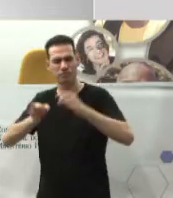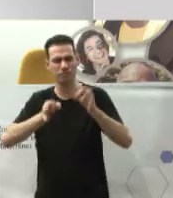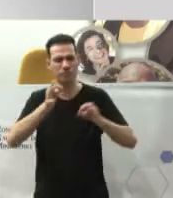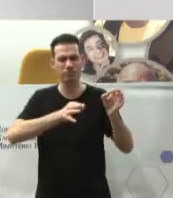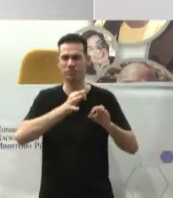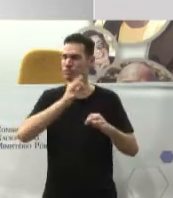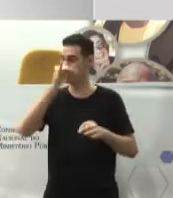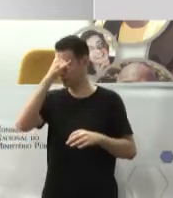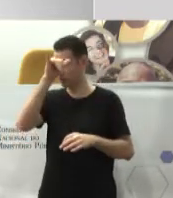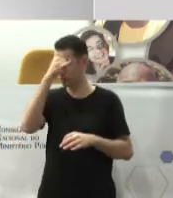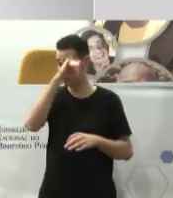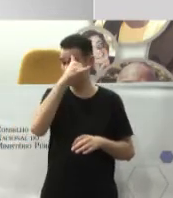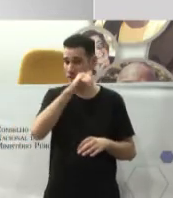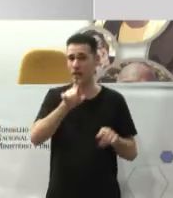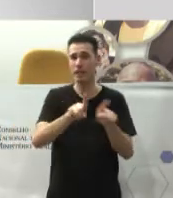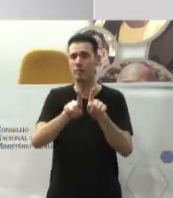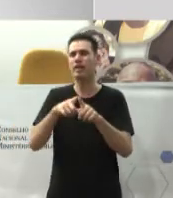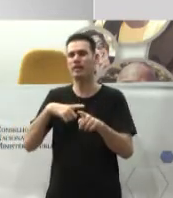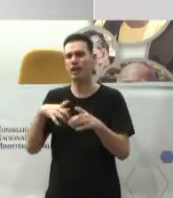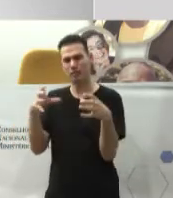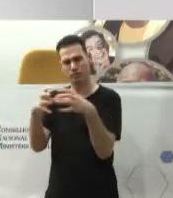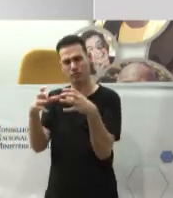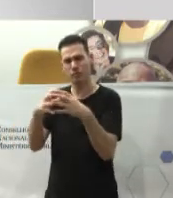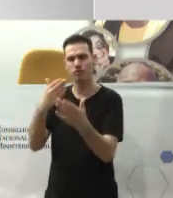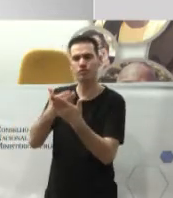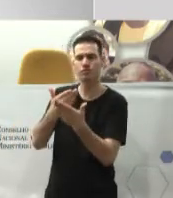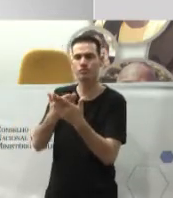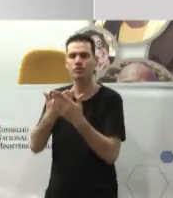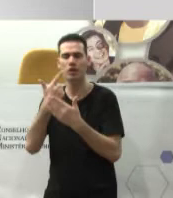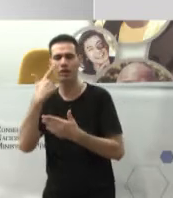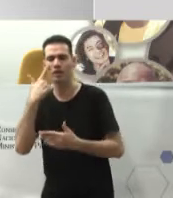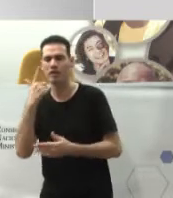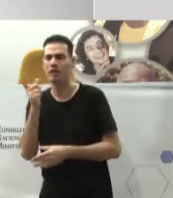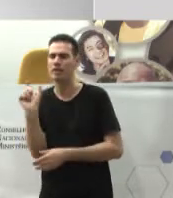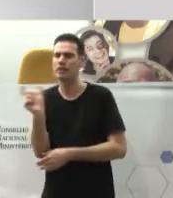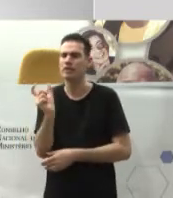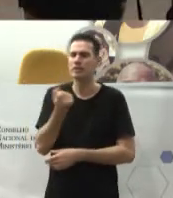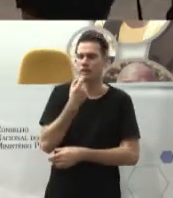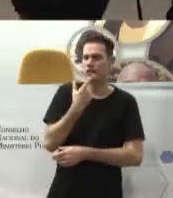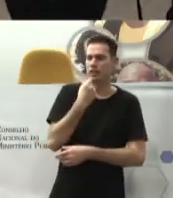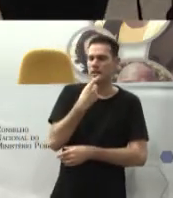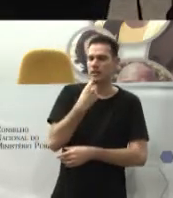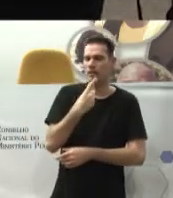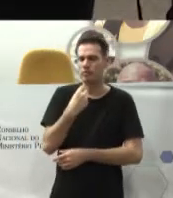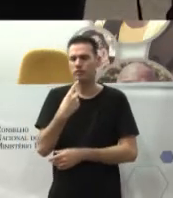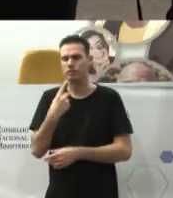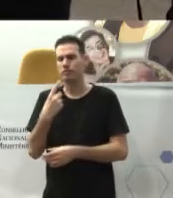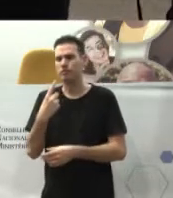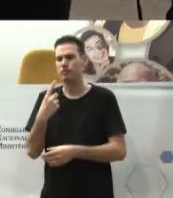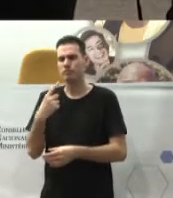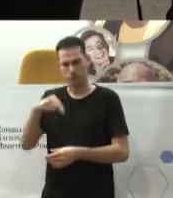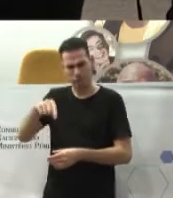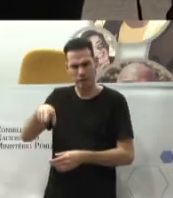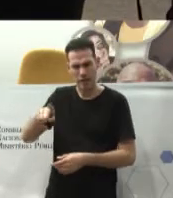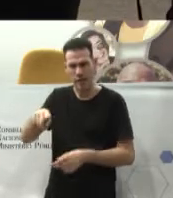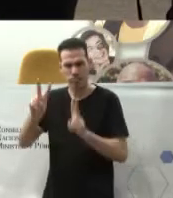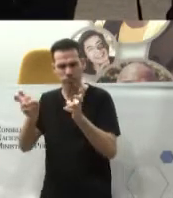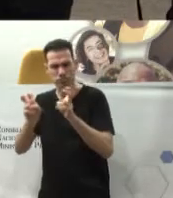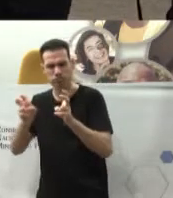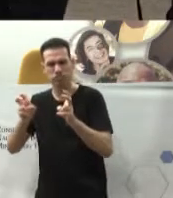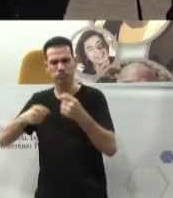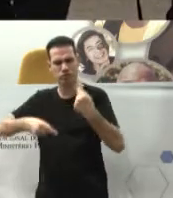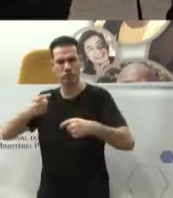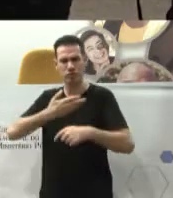um grupo de estudos de caso para verificar essa incorporação dos novos medicamentos ou políticas públicas. O fluxo é o seguinte.